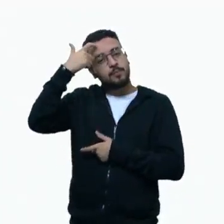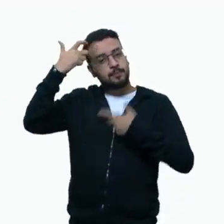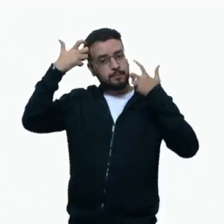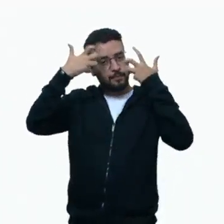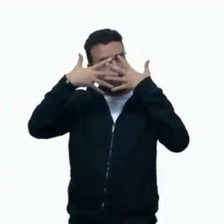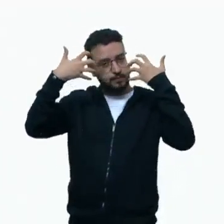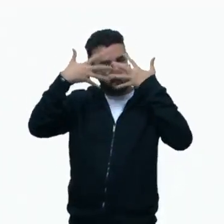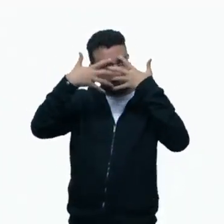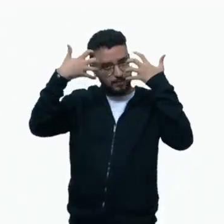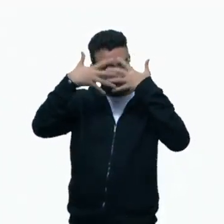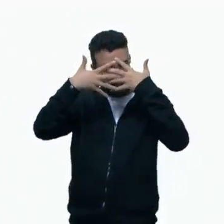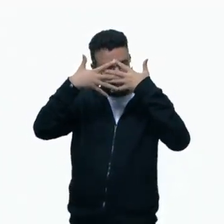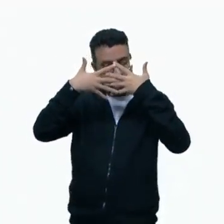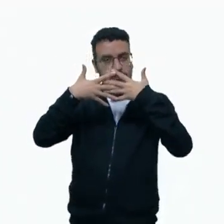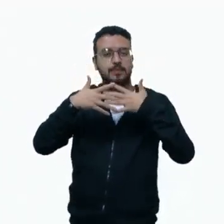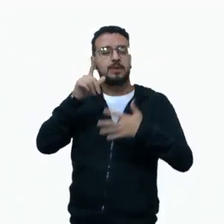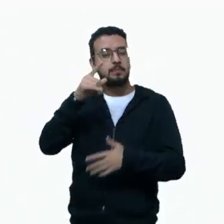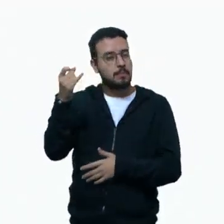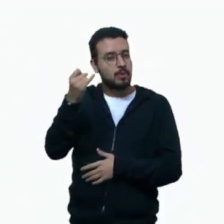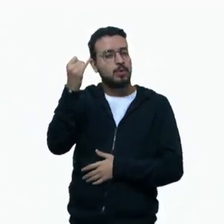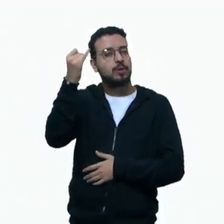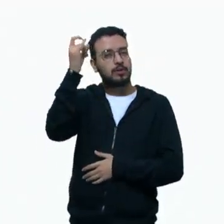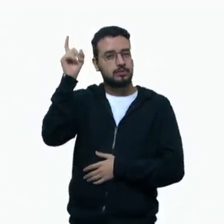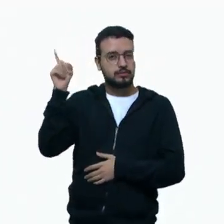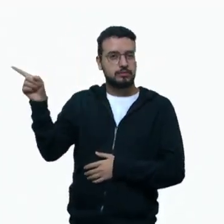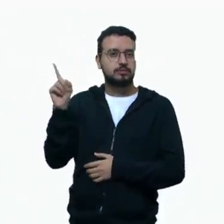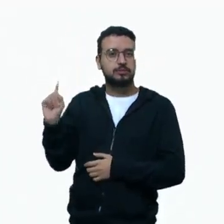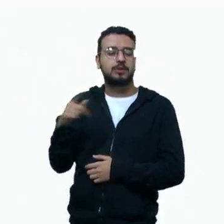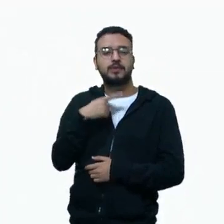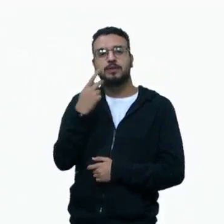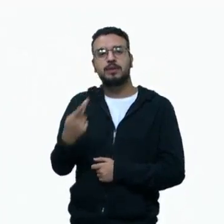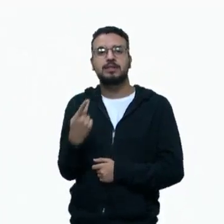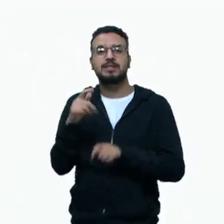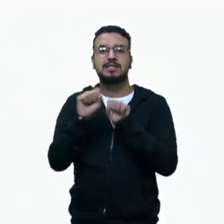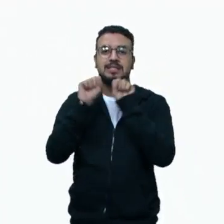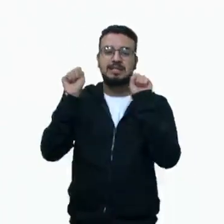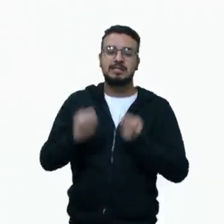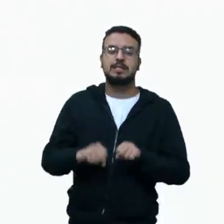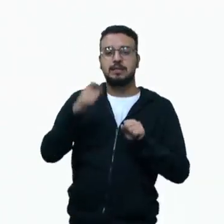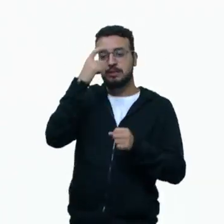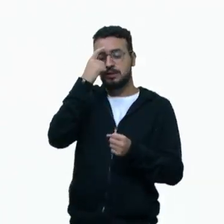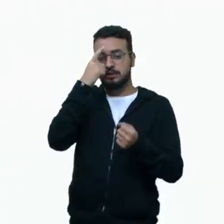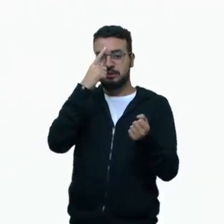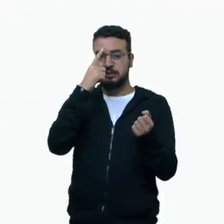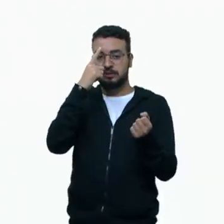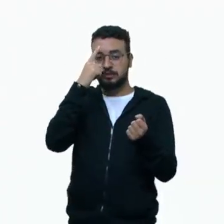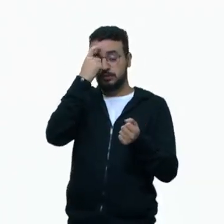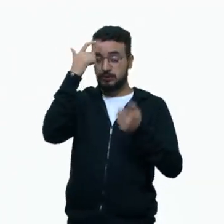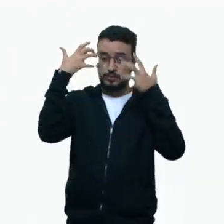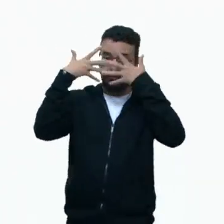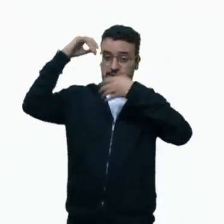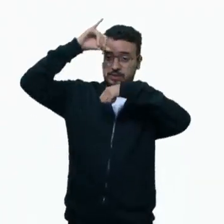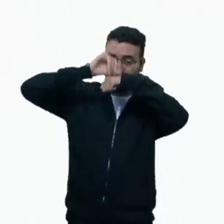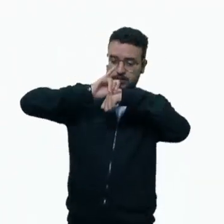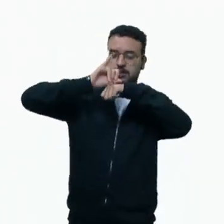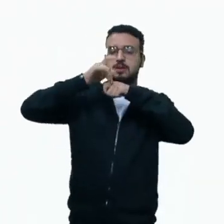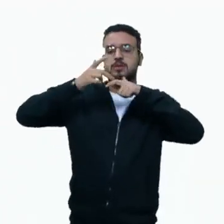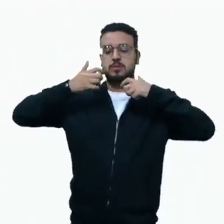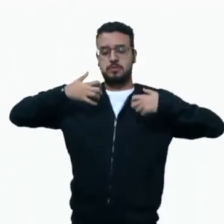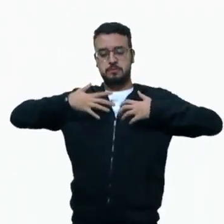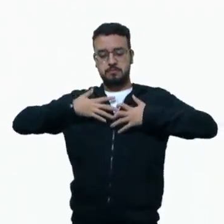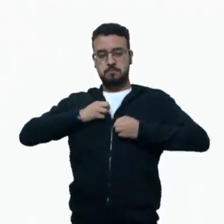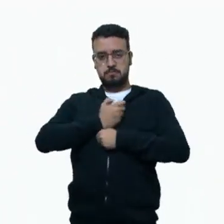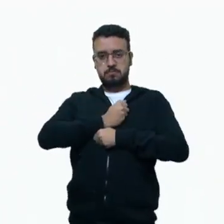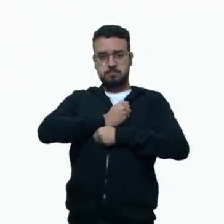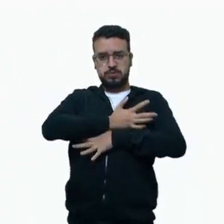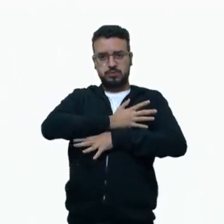sistema nervoso, muito importante isso. Eu falei do sistema nervoso central, falei do sistema nervoso periférico,